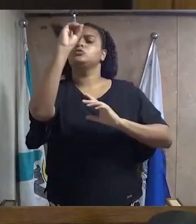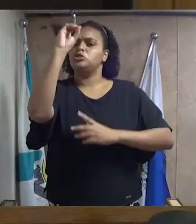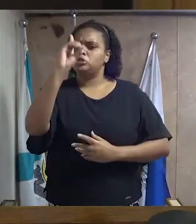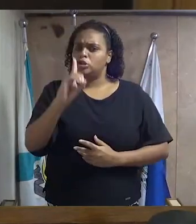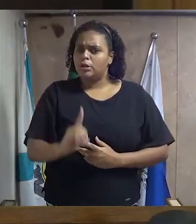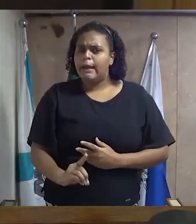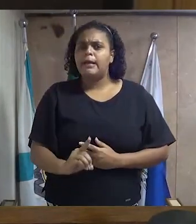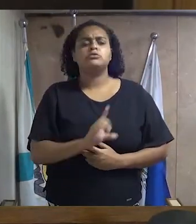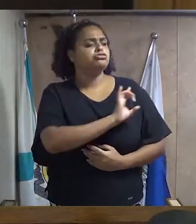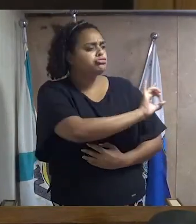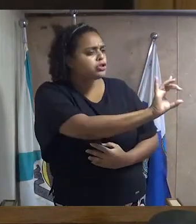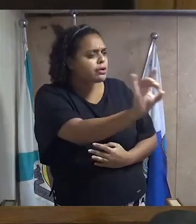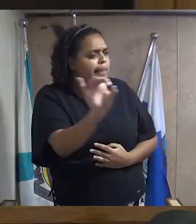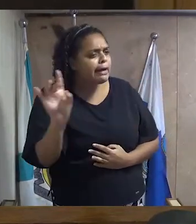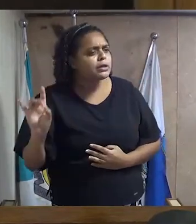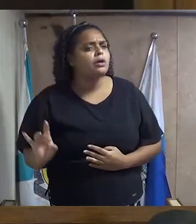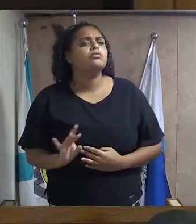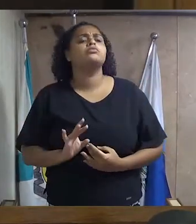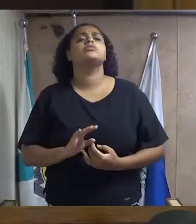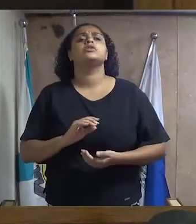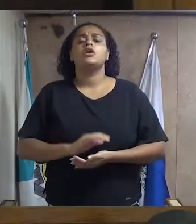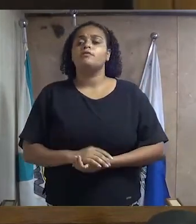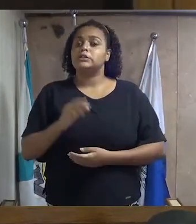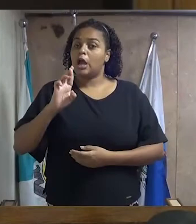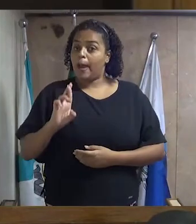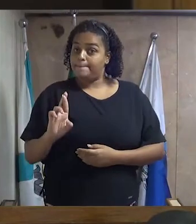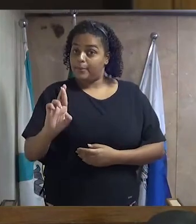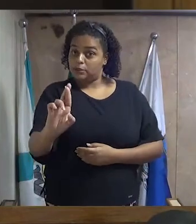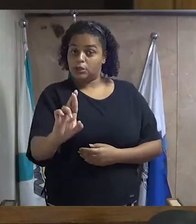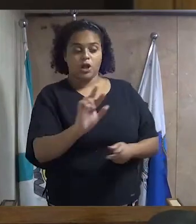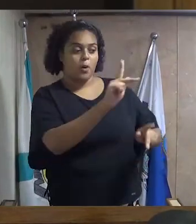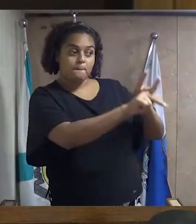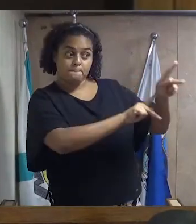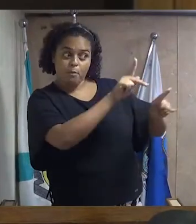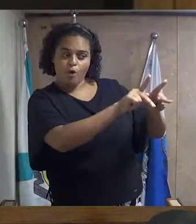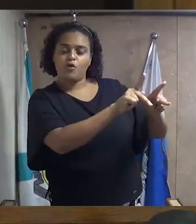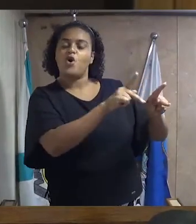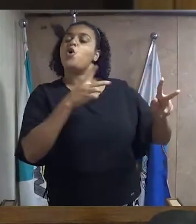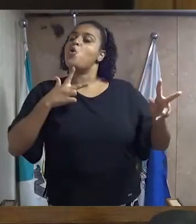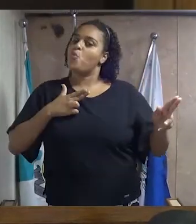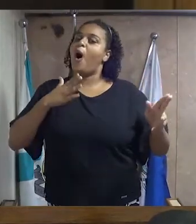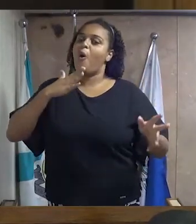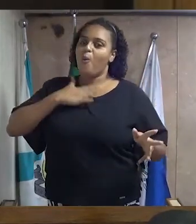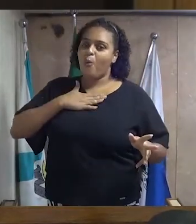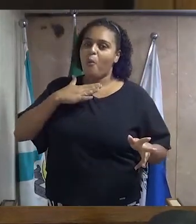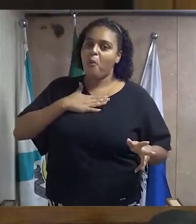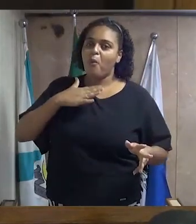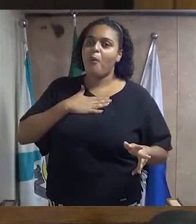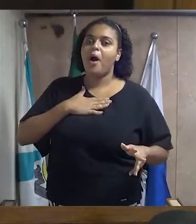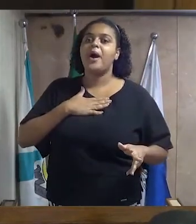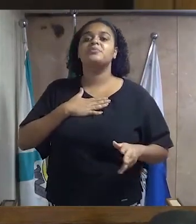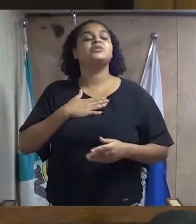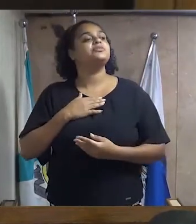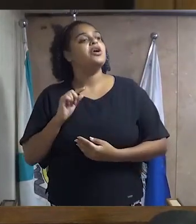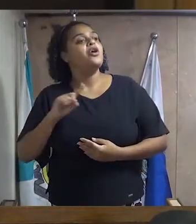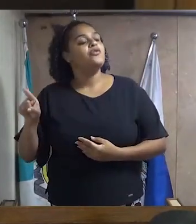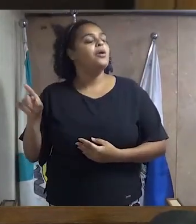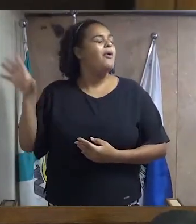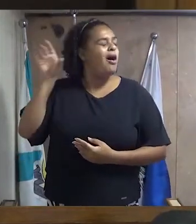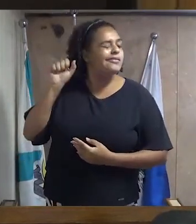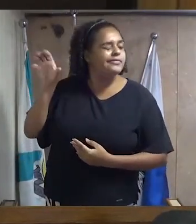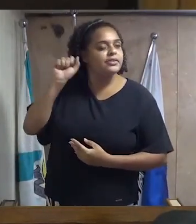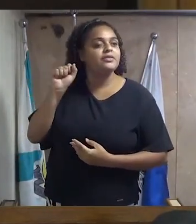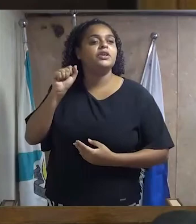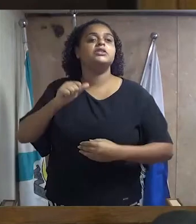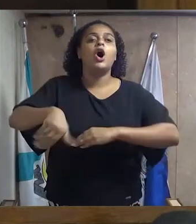tenho certeza que vocês são representantes do povo, assim como eu. Nós que ouvimos as vozes que vêm das ruas, tenho